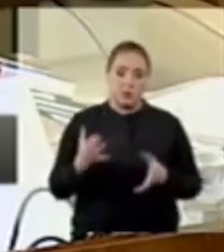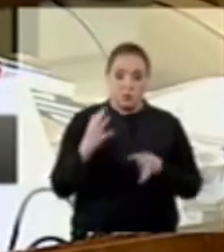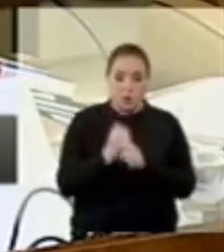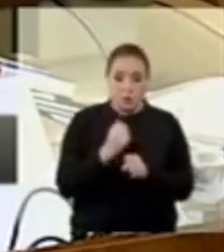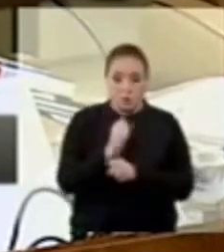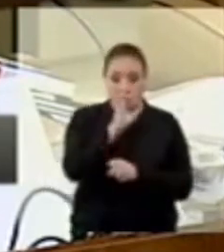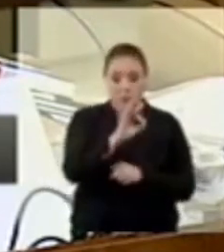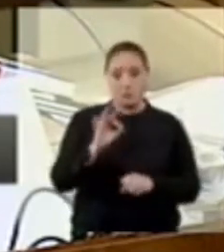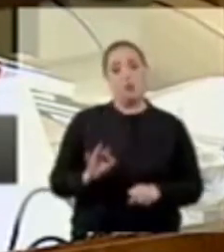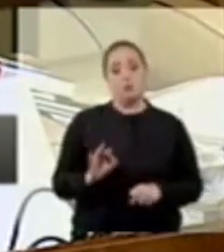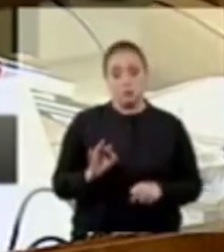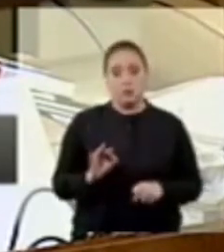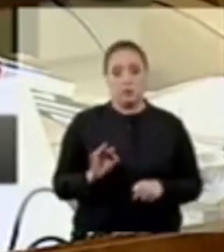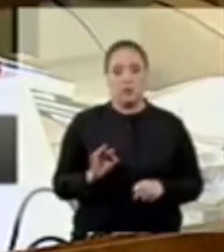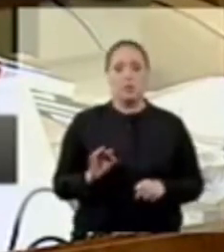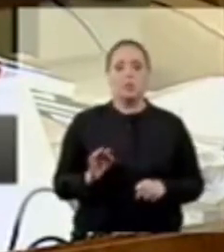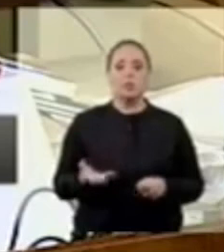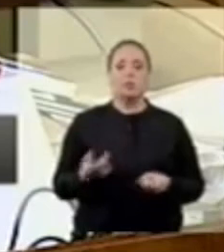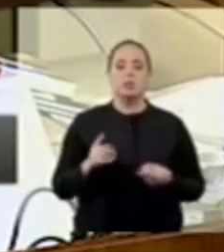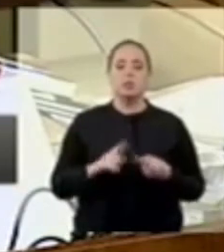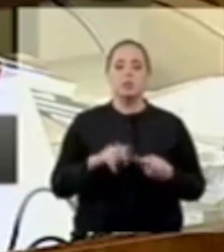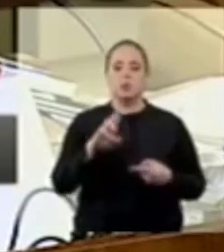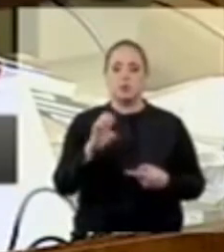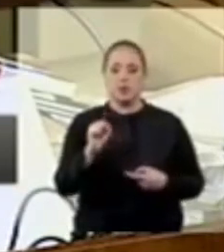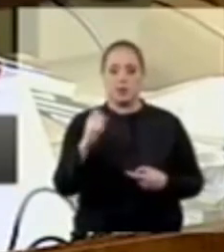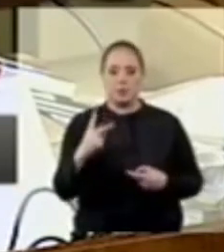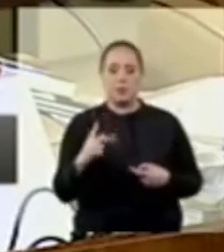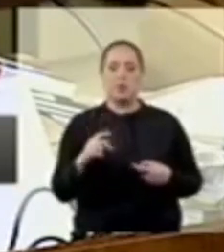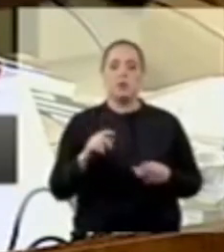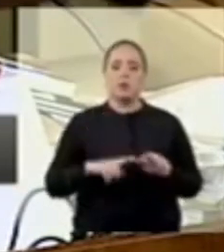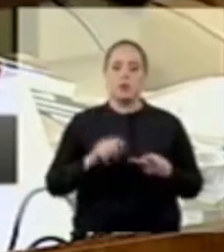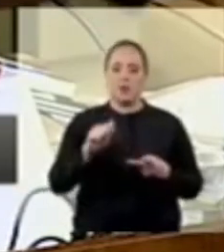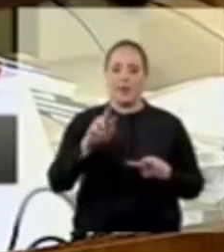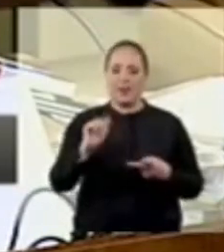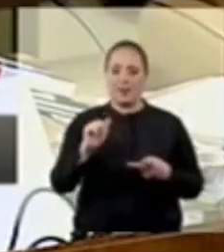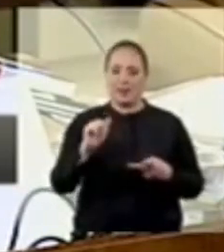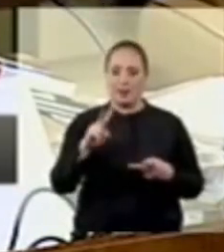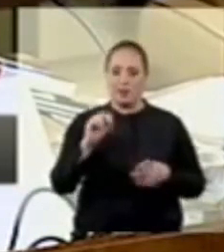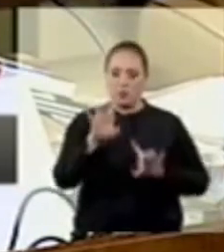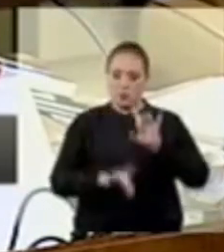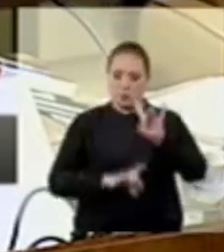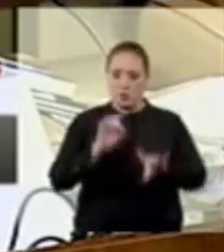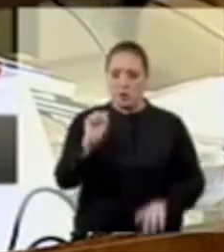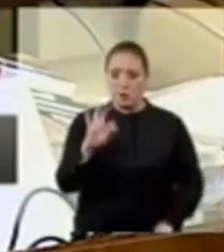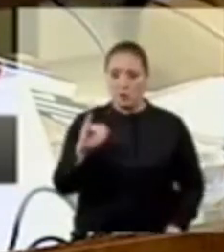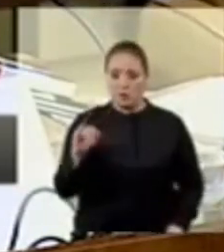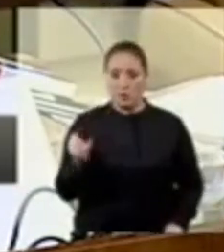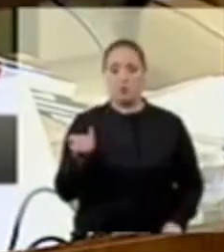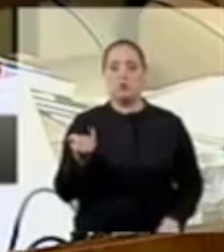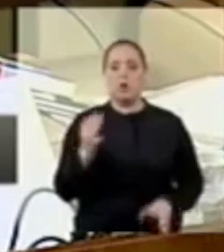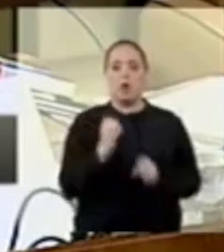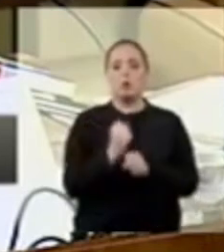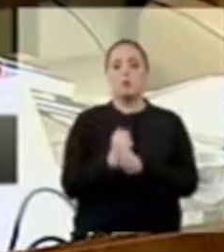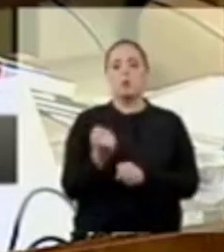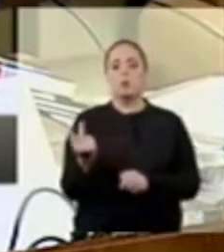percentuais nos recursos especiais e agravos em recurso especial no superior tribunal de justiça a soma dos